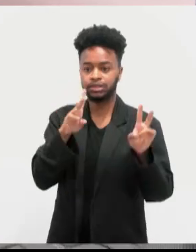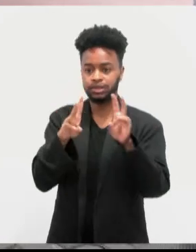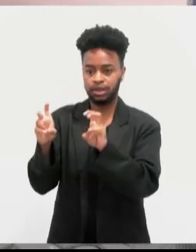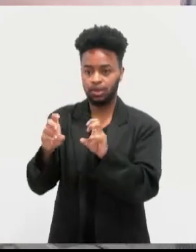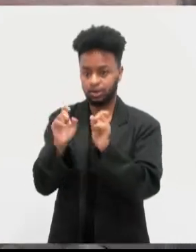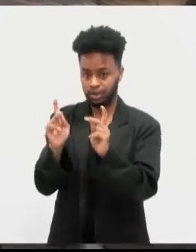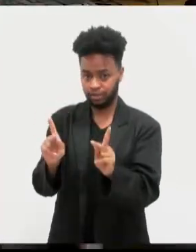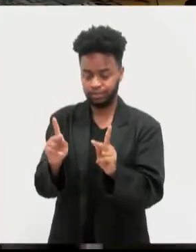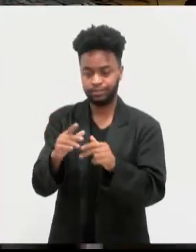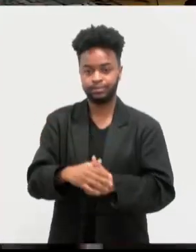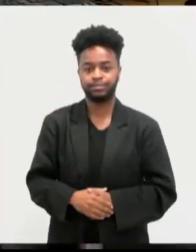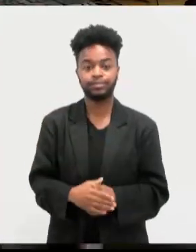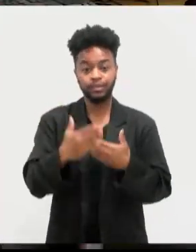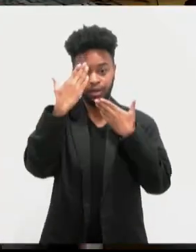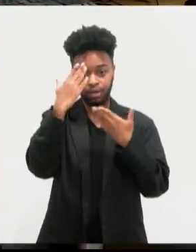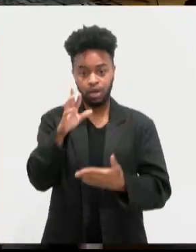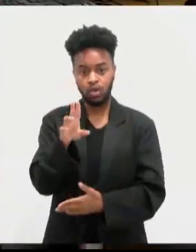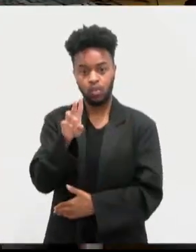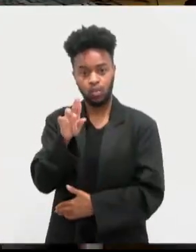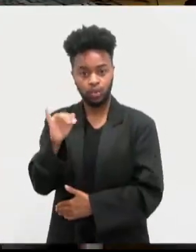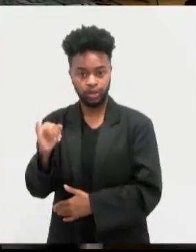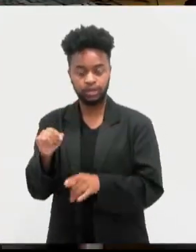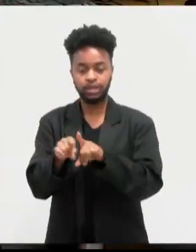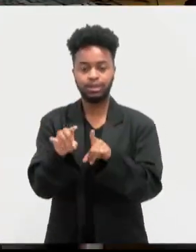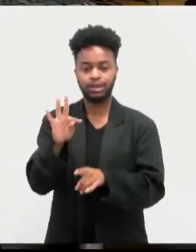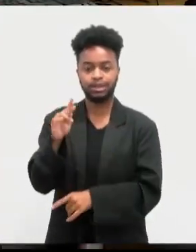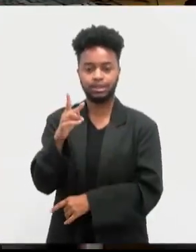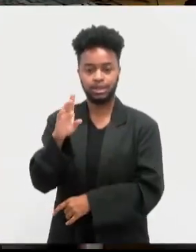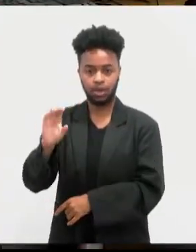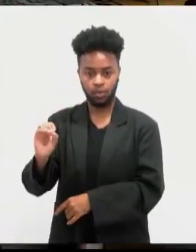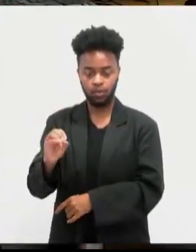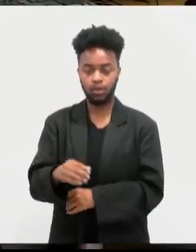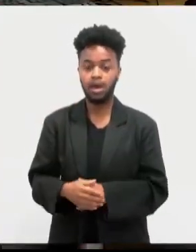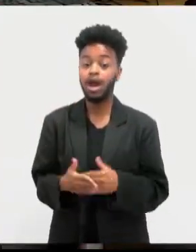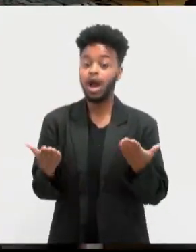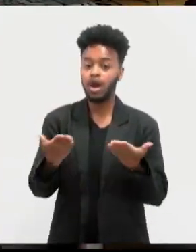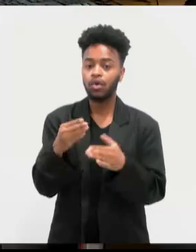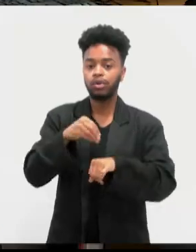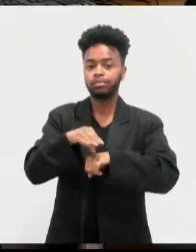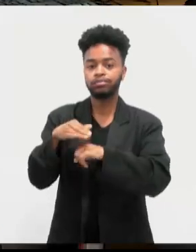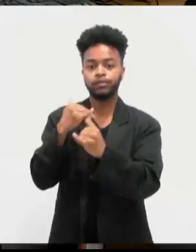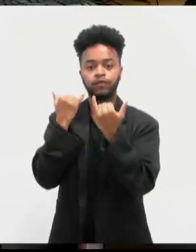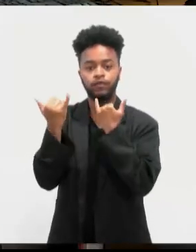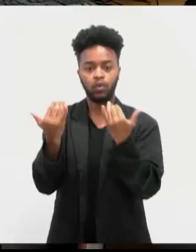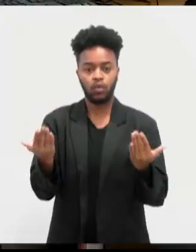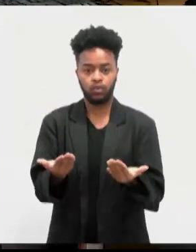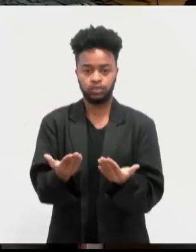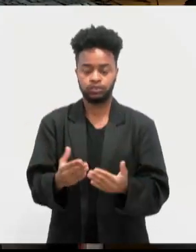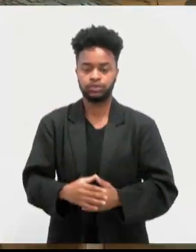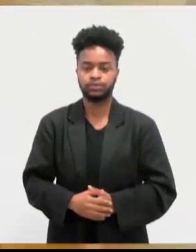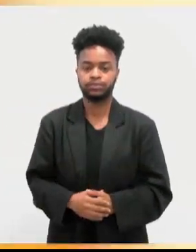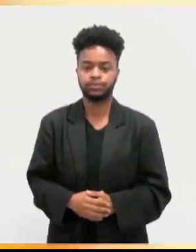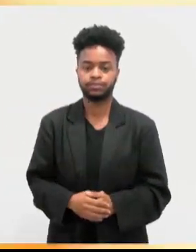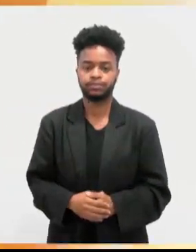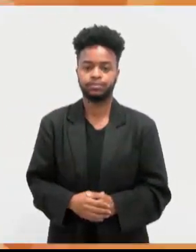Natália? Obrigada, Rui. Obrigada ao Theo também. Vamos agora ao nosso giro de notícias de hoje.